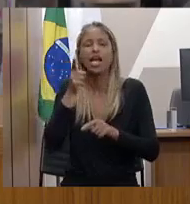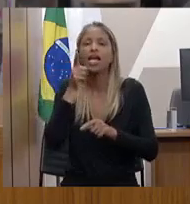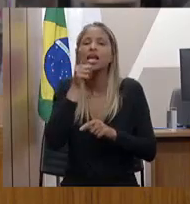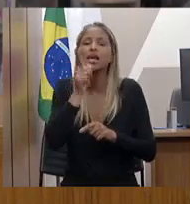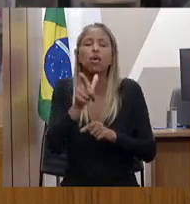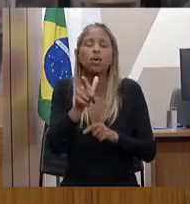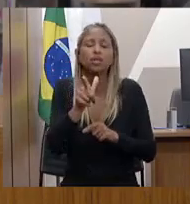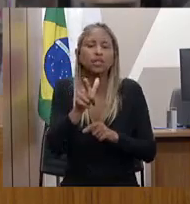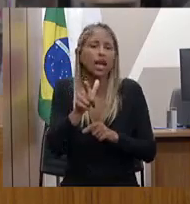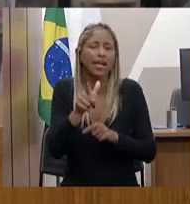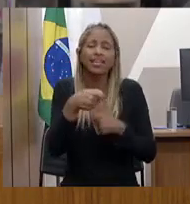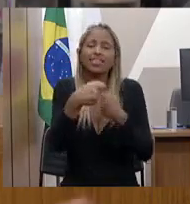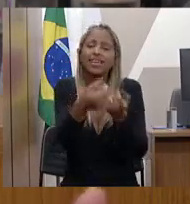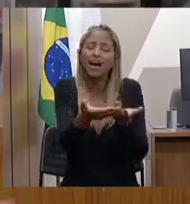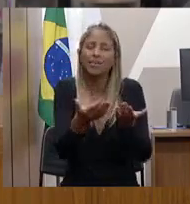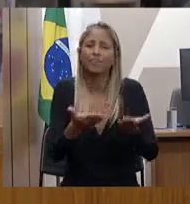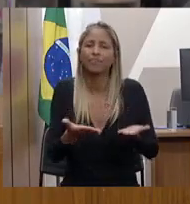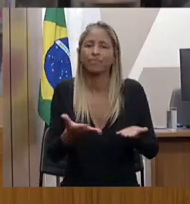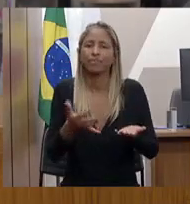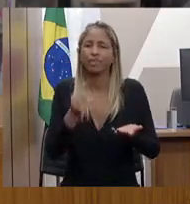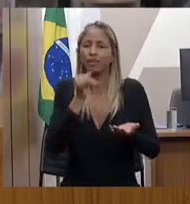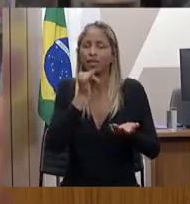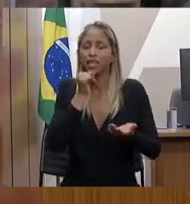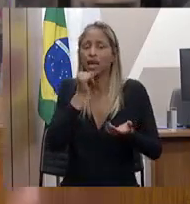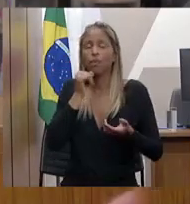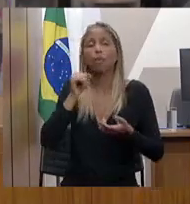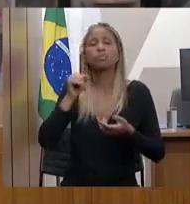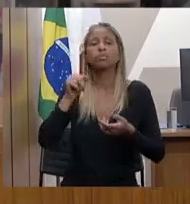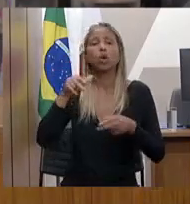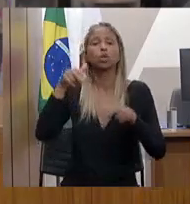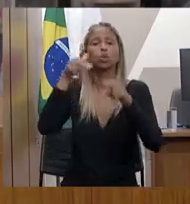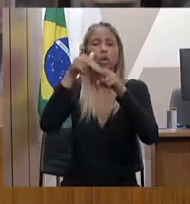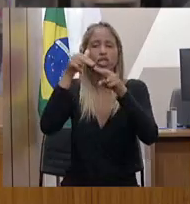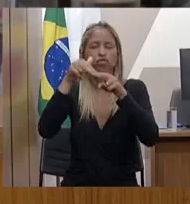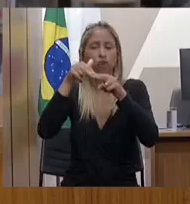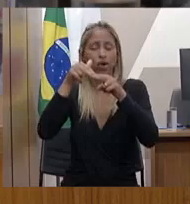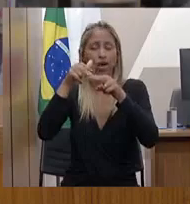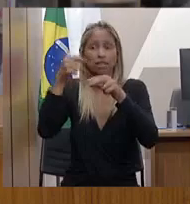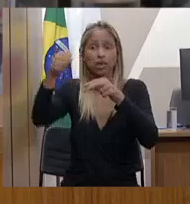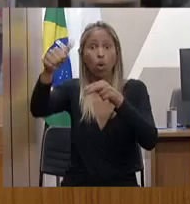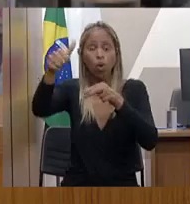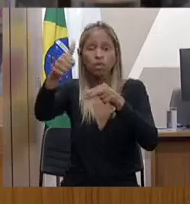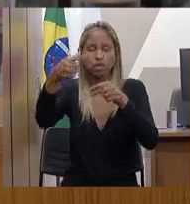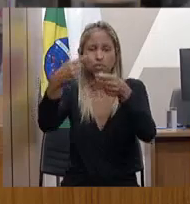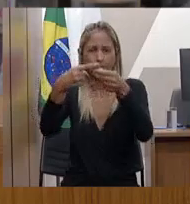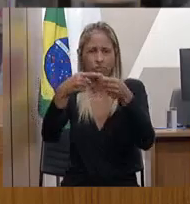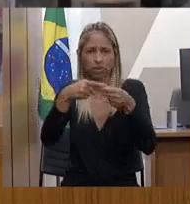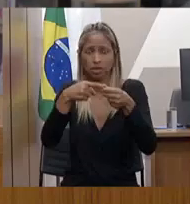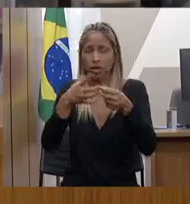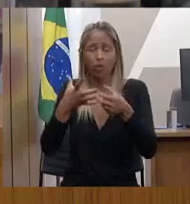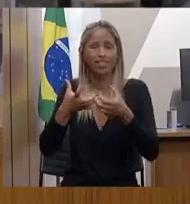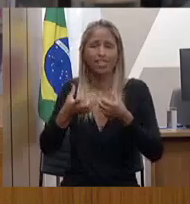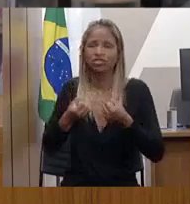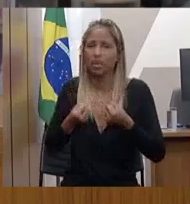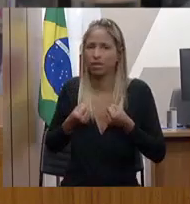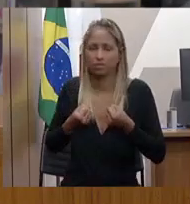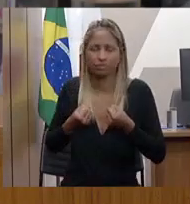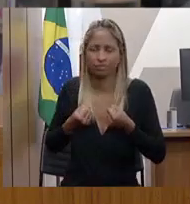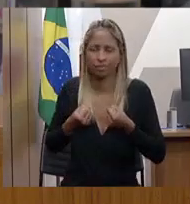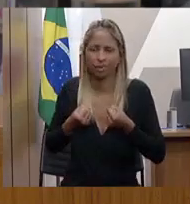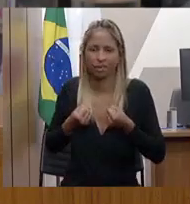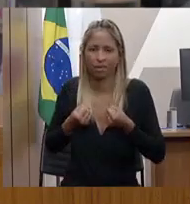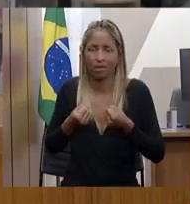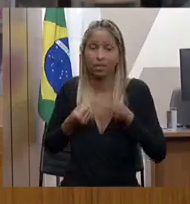não consegue dar exemplo de Juiz de Fora que é responsável por 111 municípios não vai conseguir atender nunca o 111